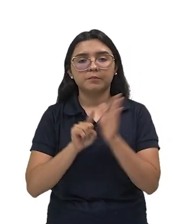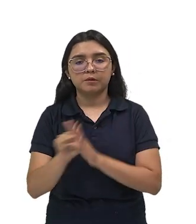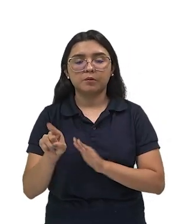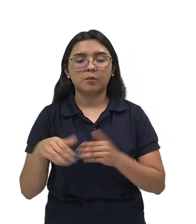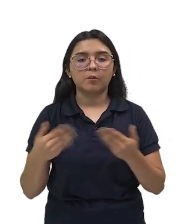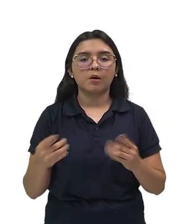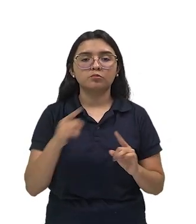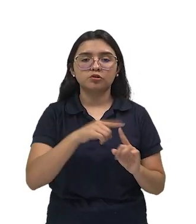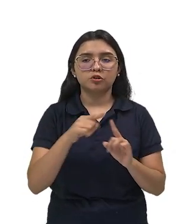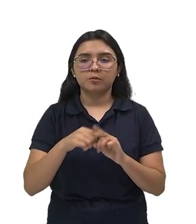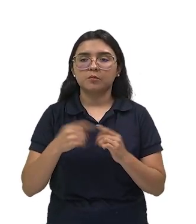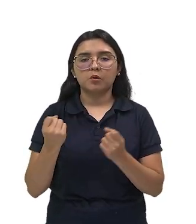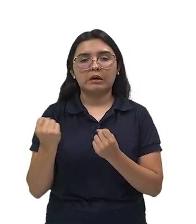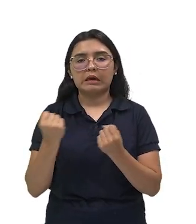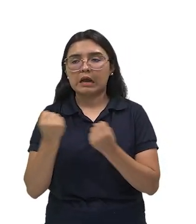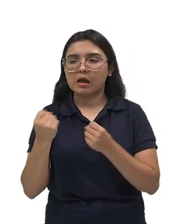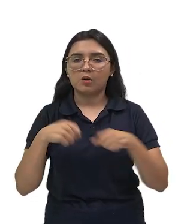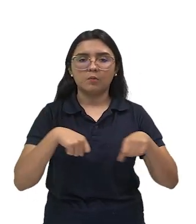qual